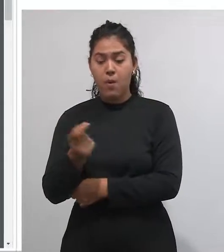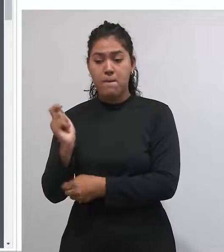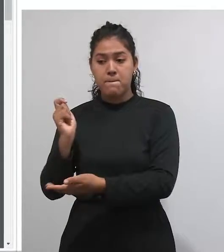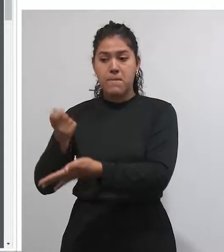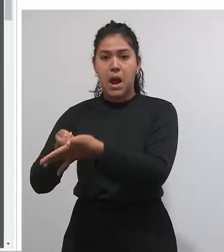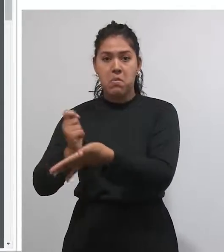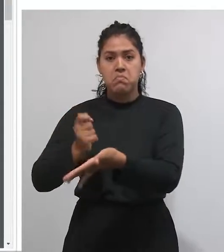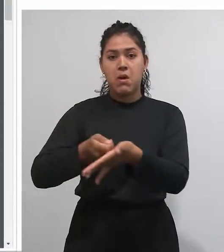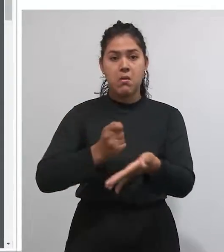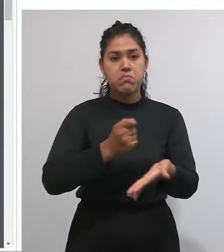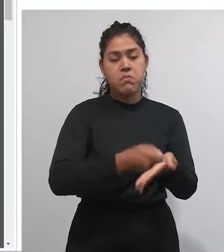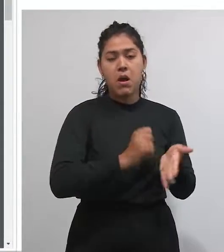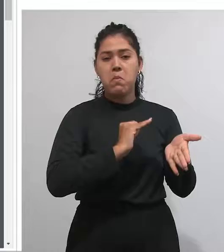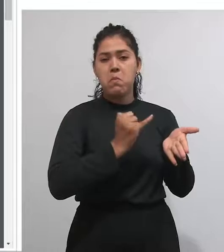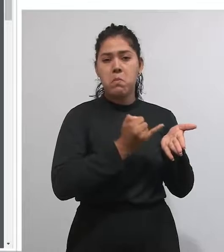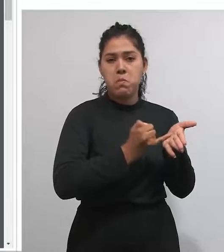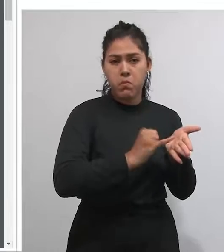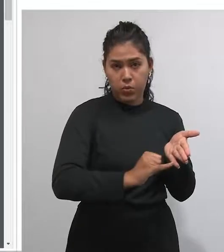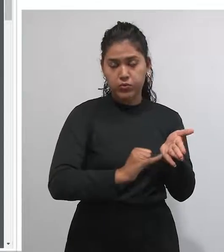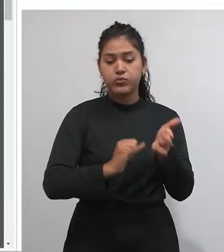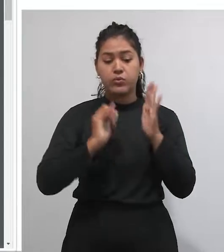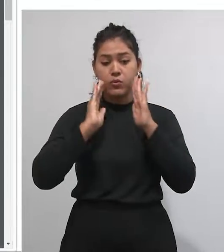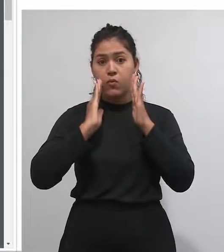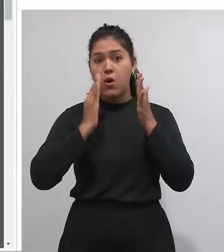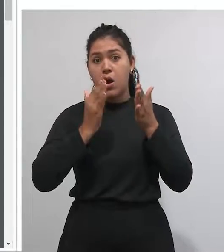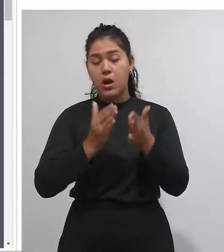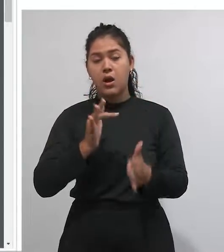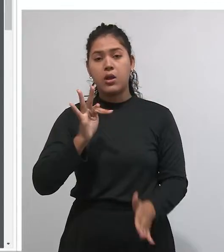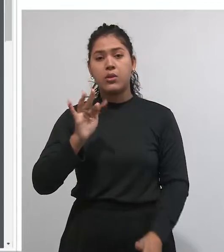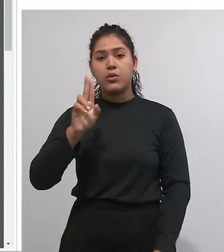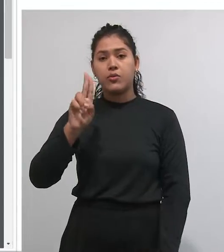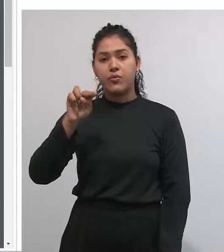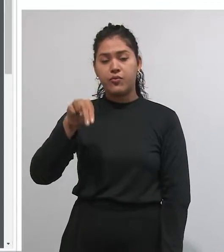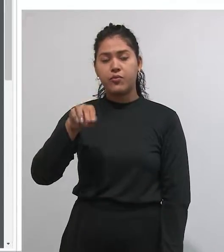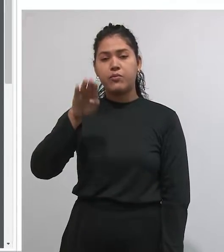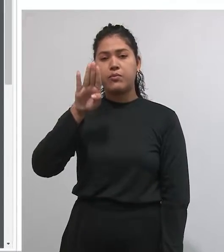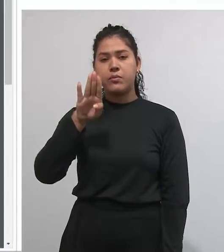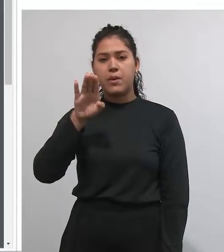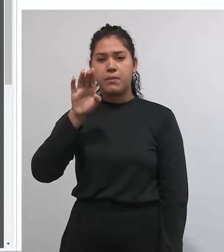ser concedida para o fundo, né, da educação. Então, o governo